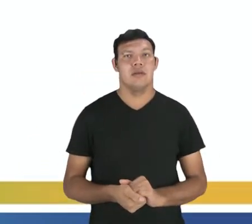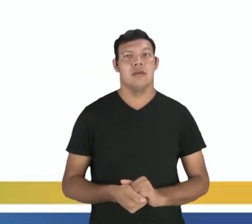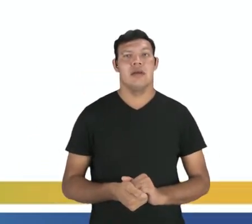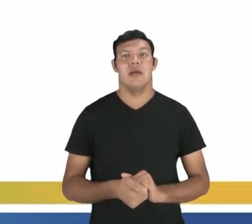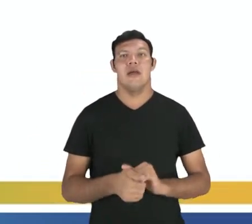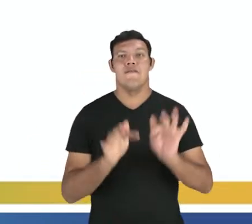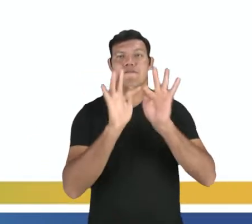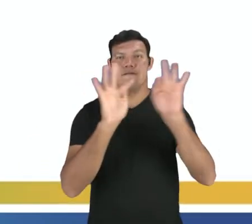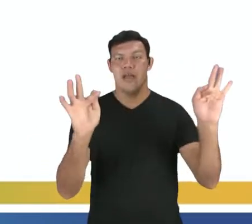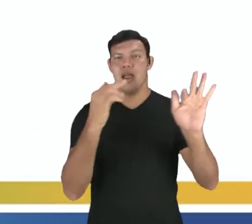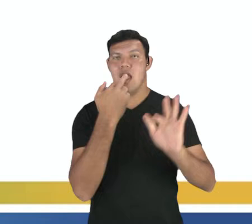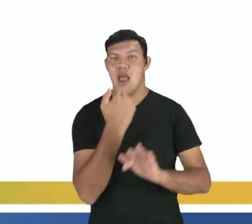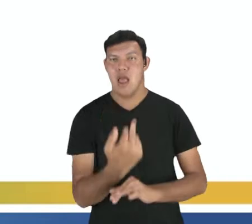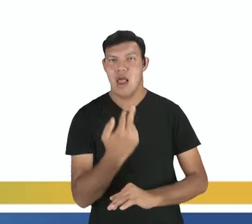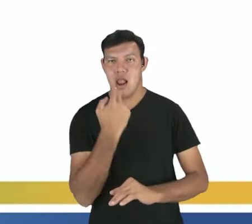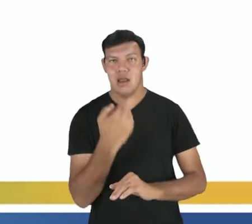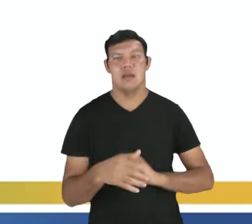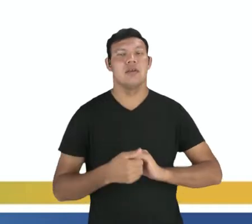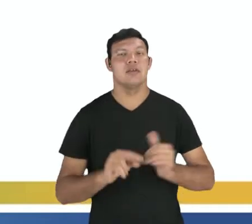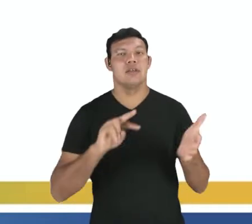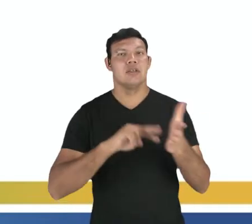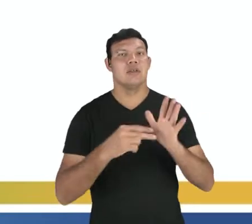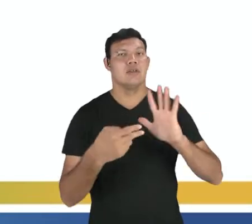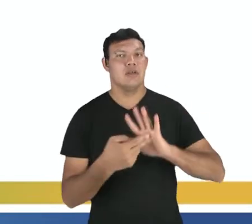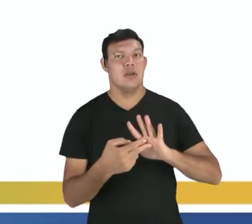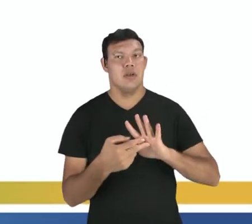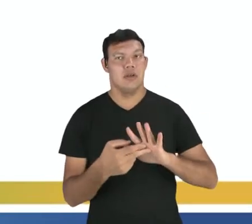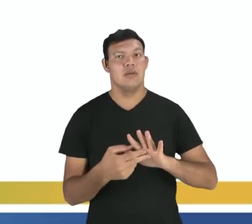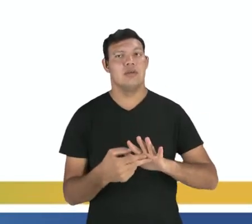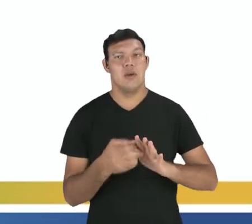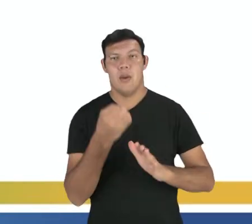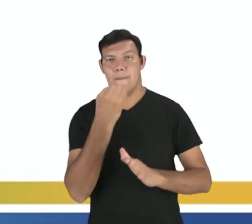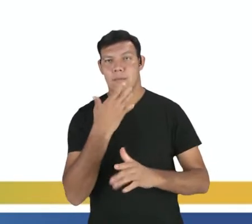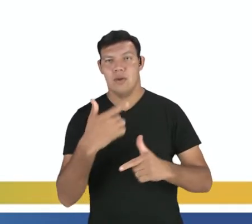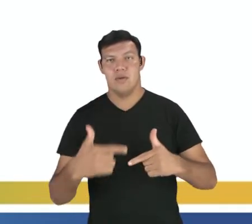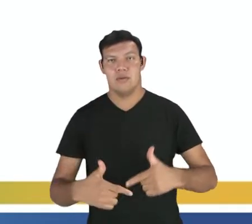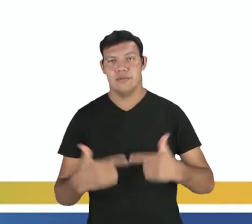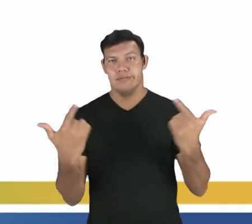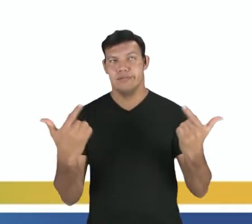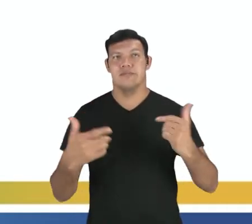expressão idiomática, na verdade, o significado é boa sorte.